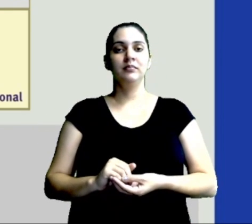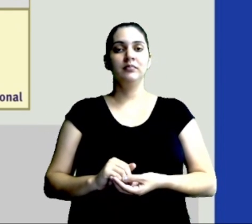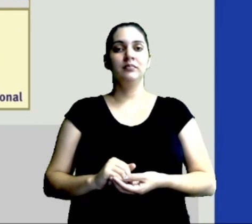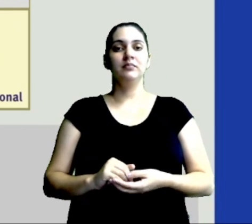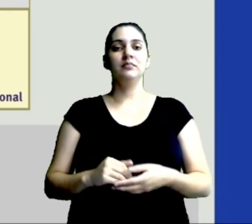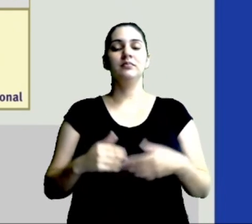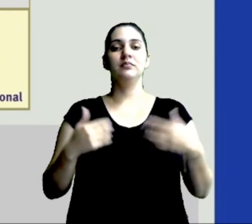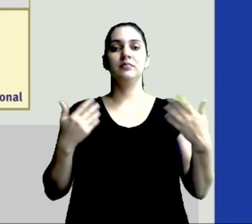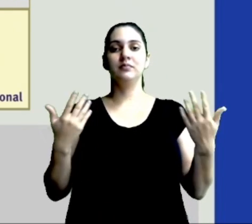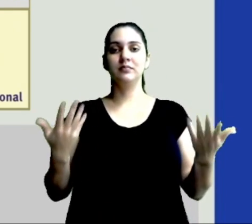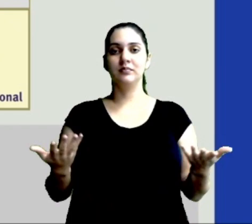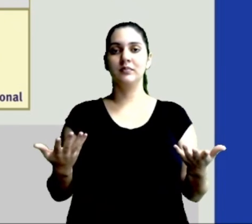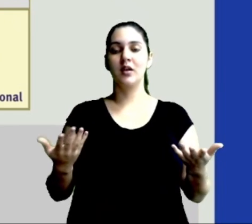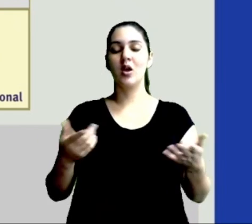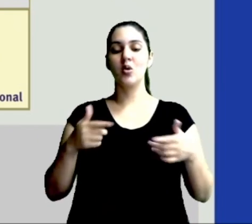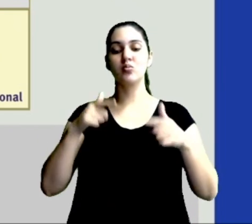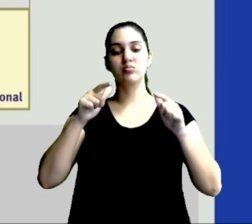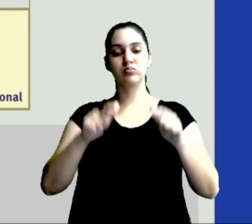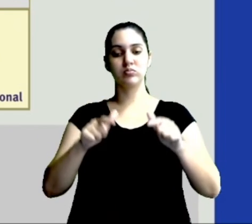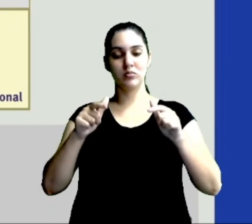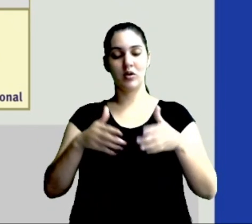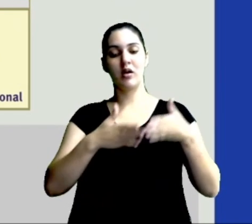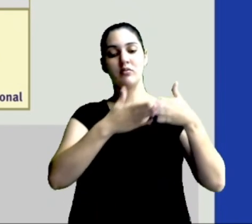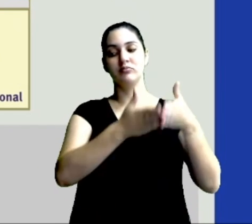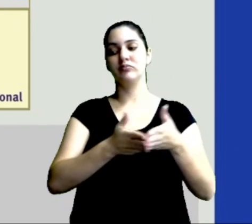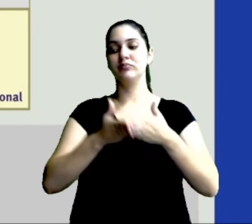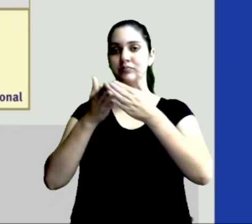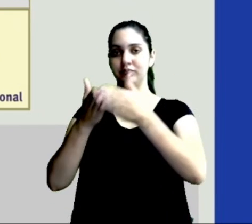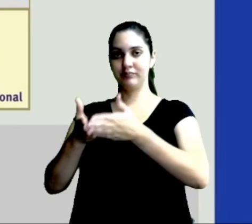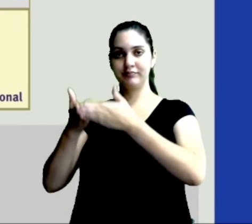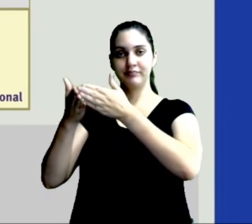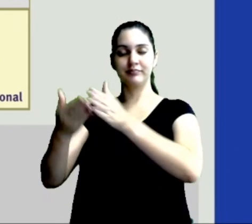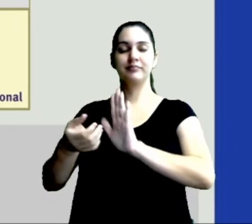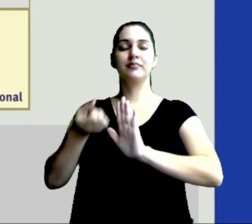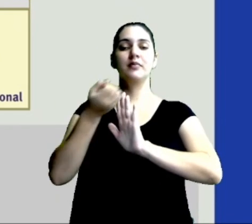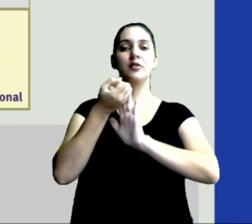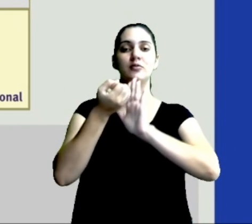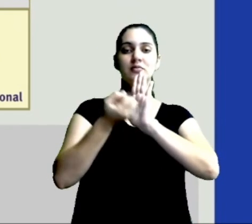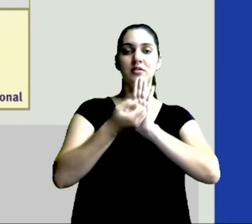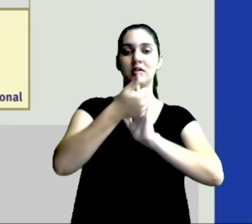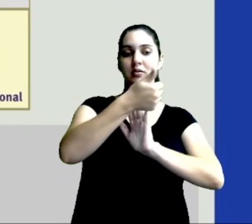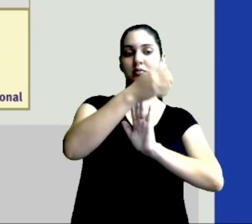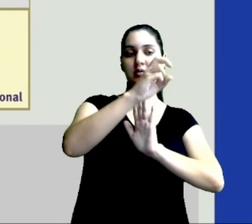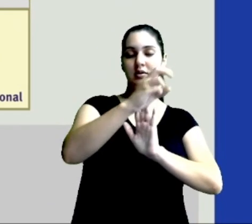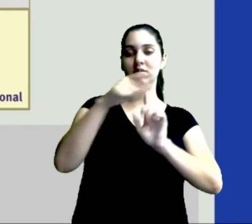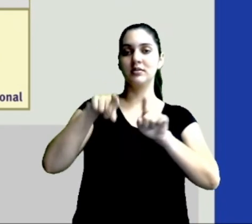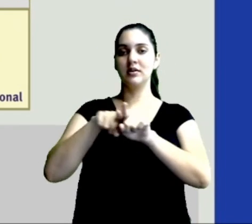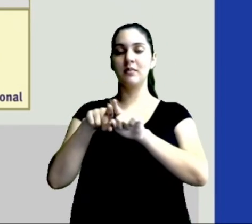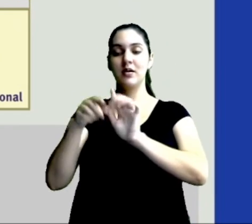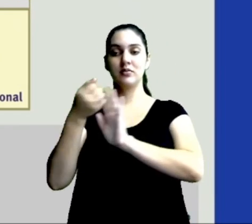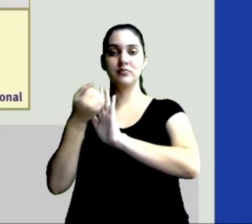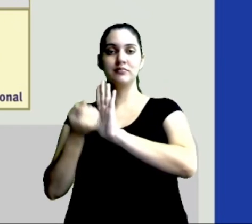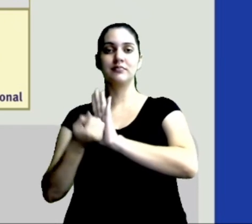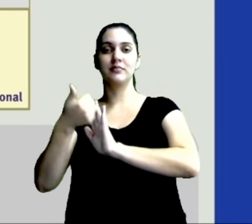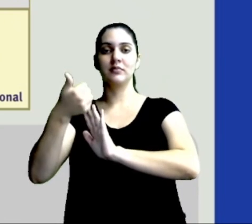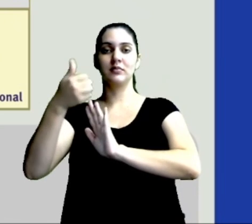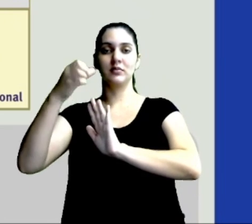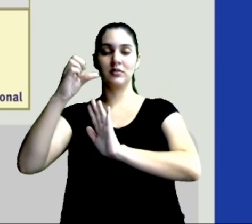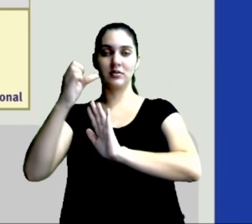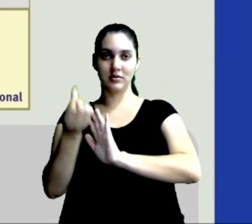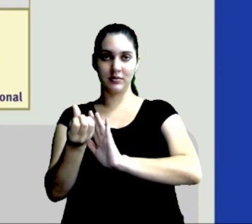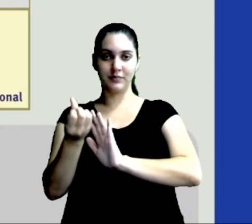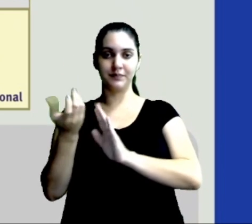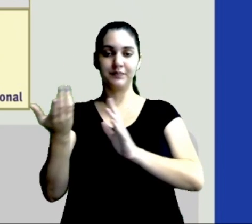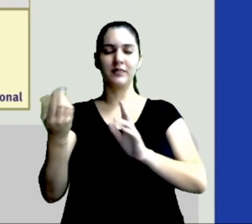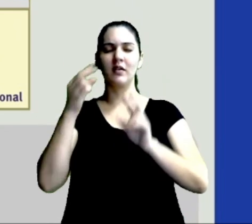Aí estão as rotas marítimas do século XV e do século XVI. Se você observar nas legendas